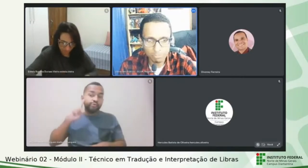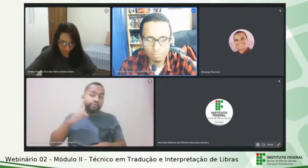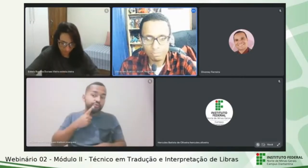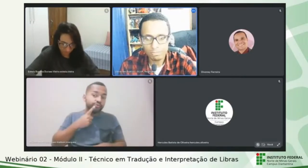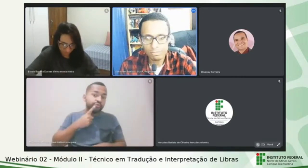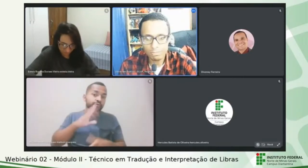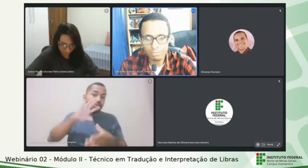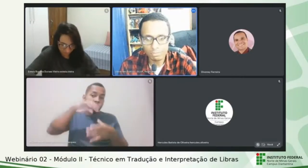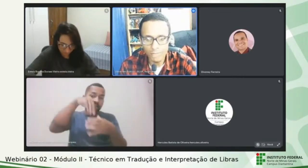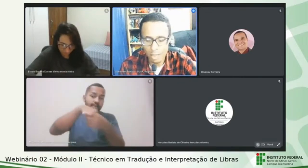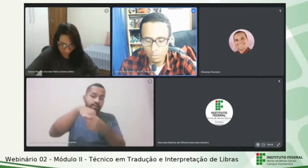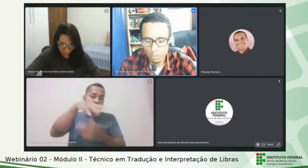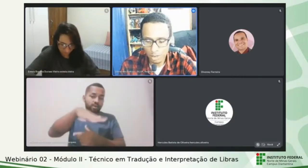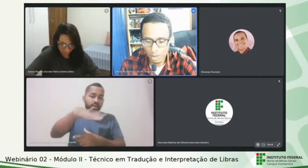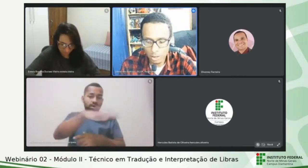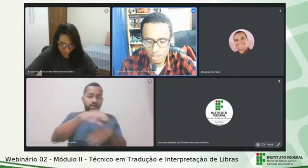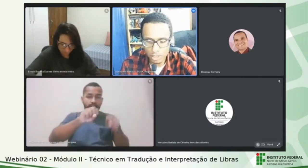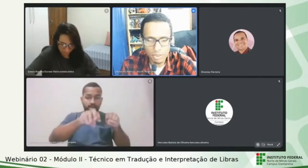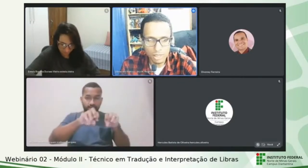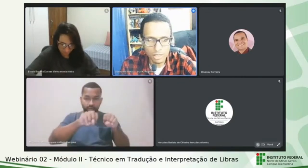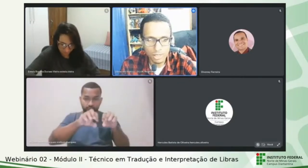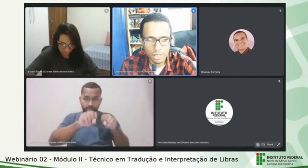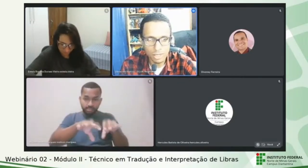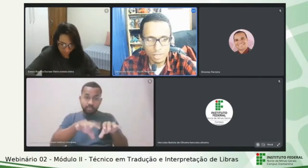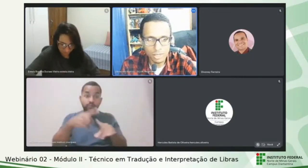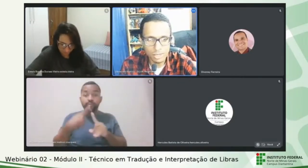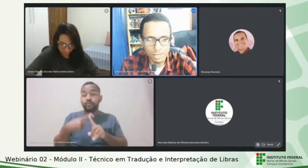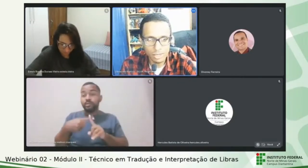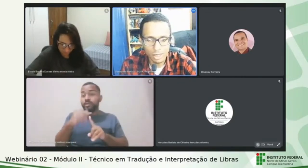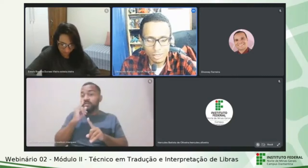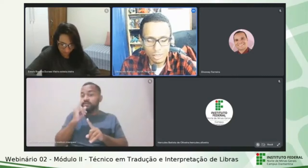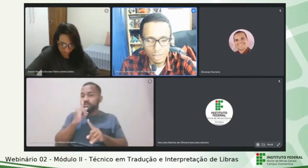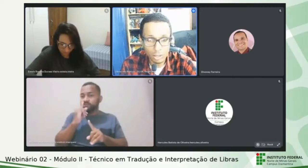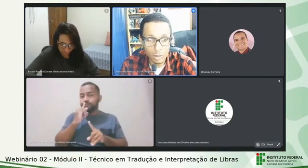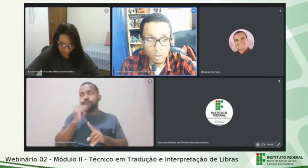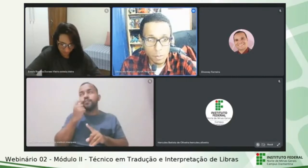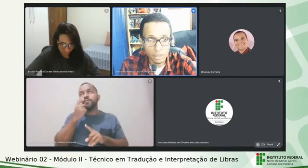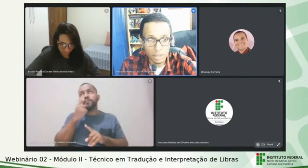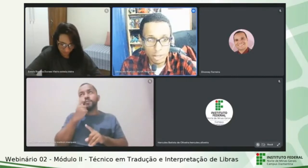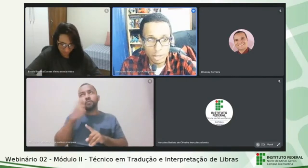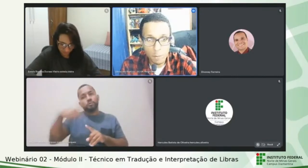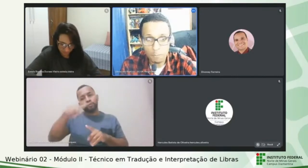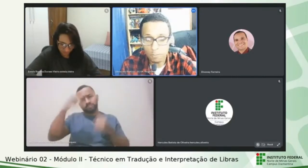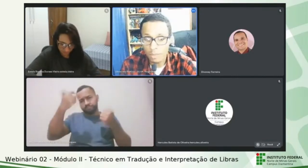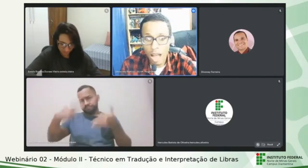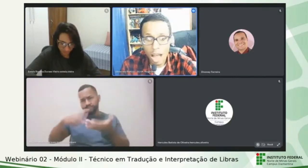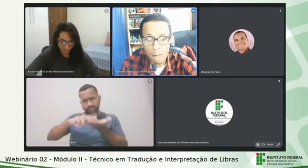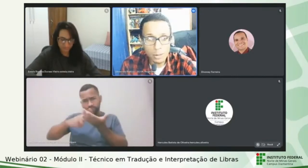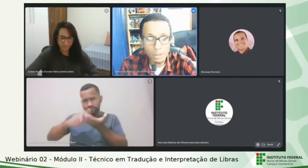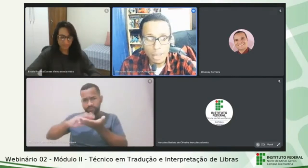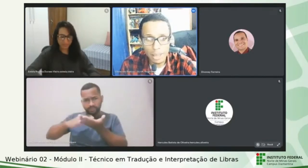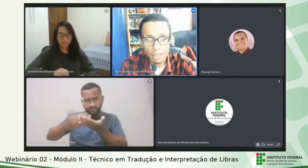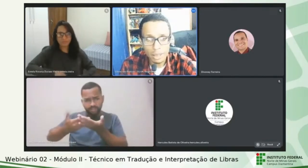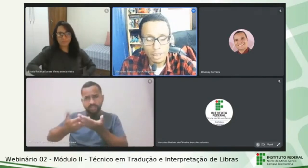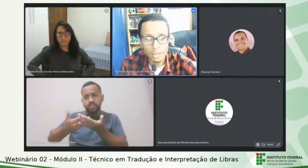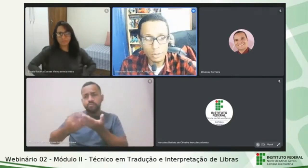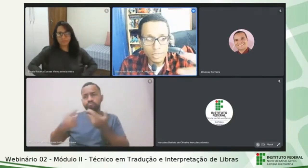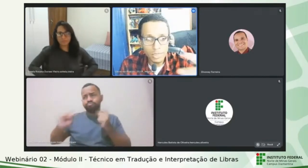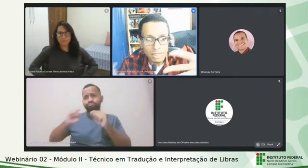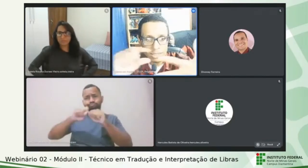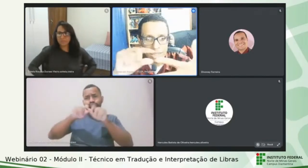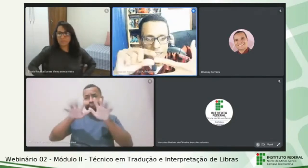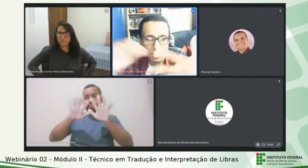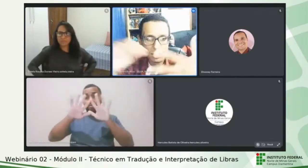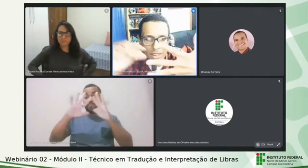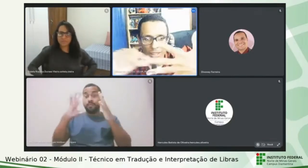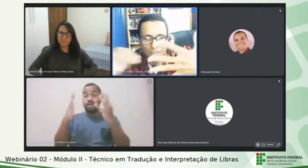educação, né? Porque quando a gente fala de tradução e interpretação, abre um leque. Então,